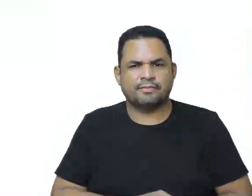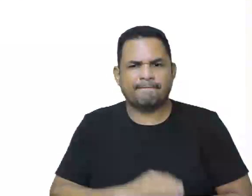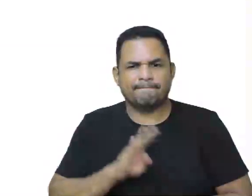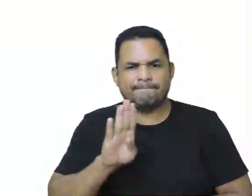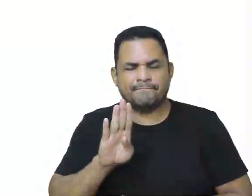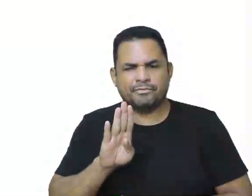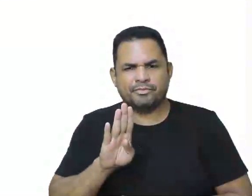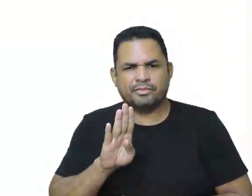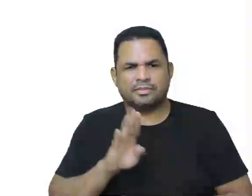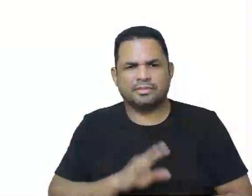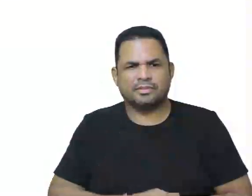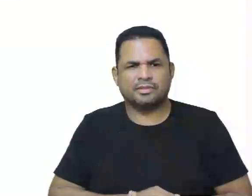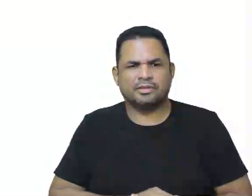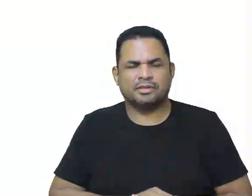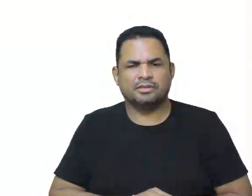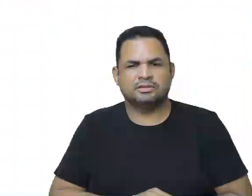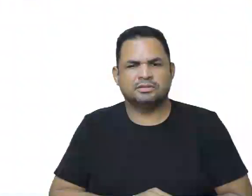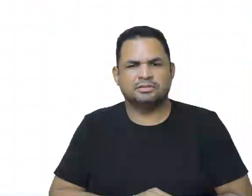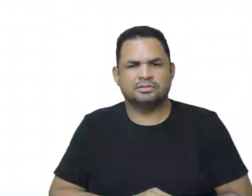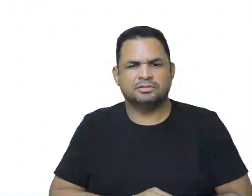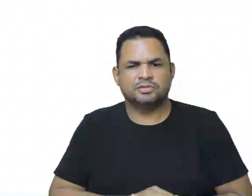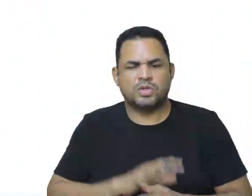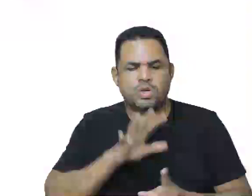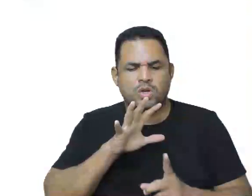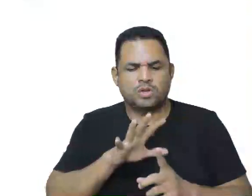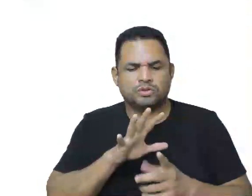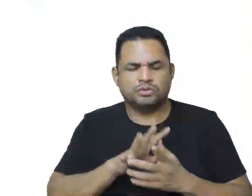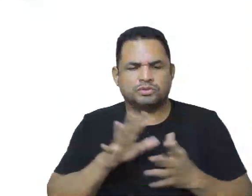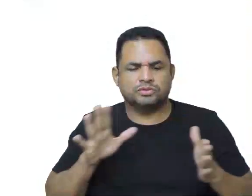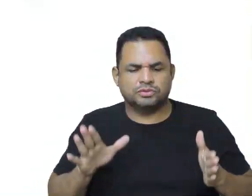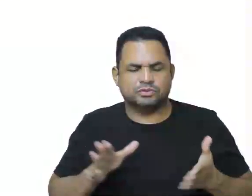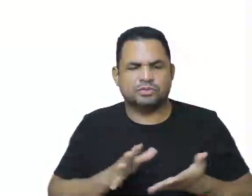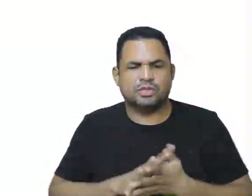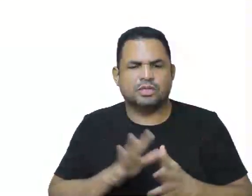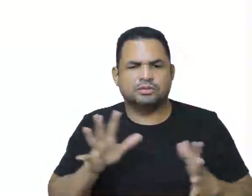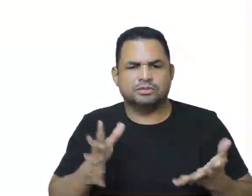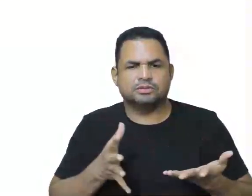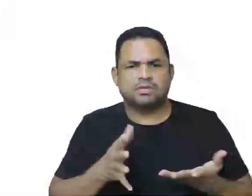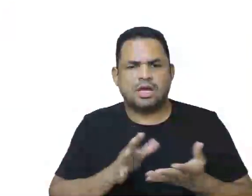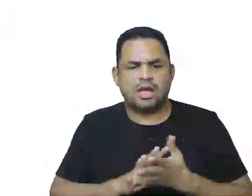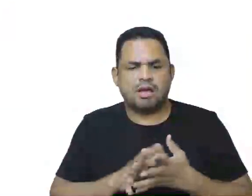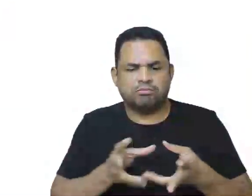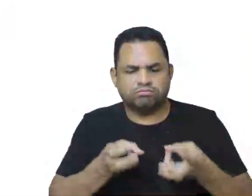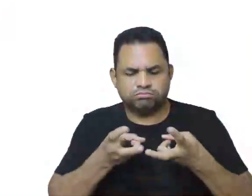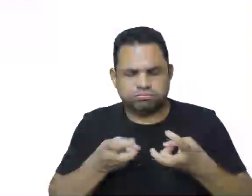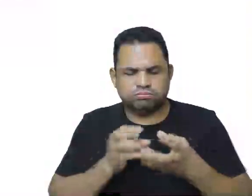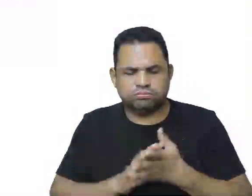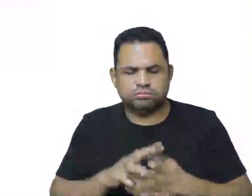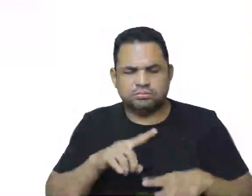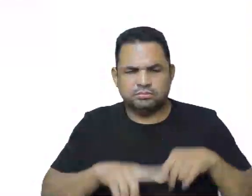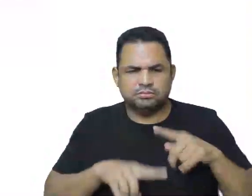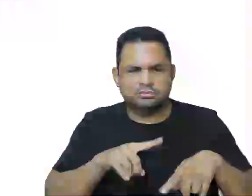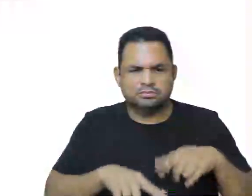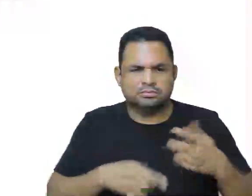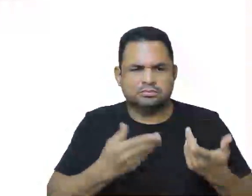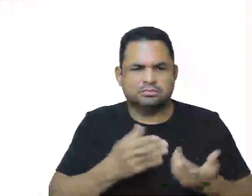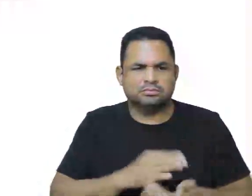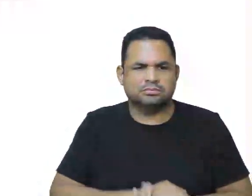Alternativa B, o nível de exploração dos recursos. C, o regime